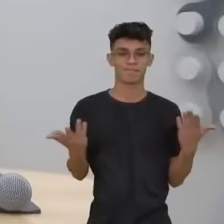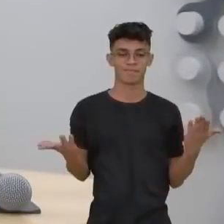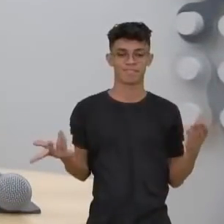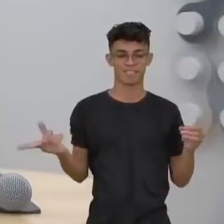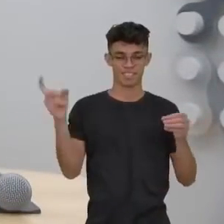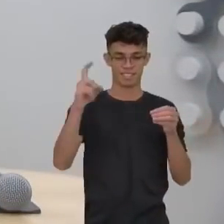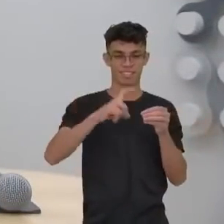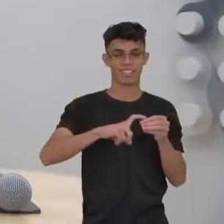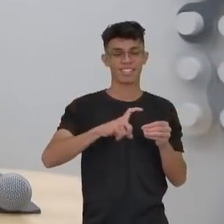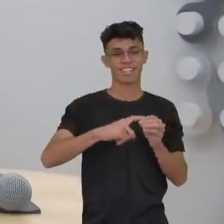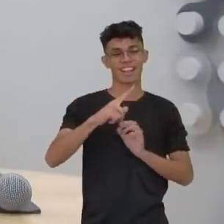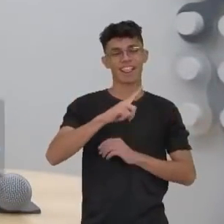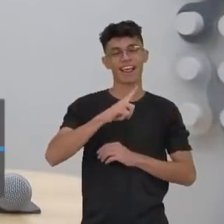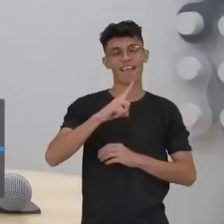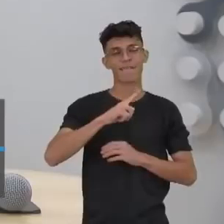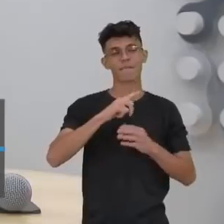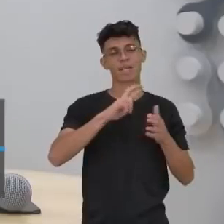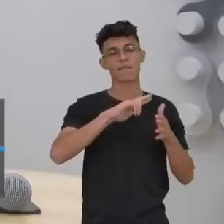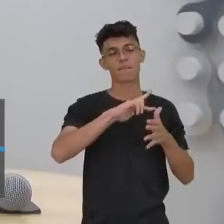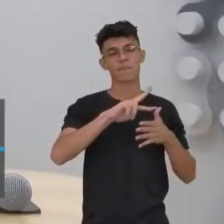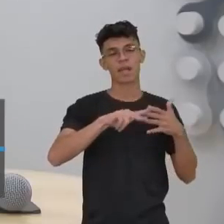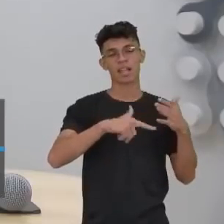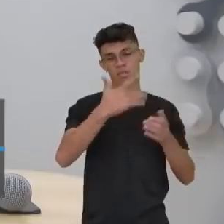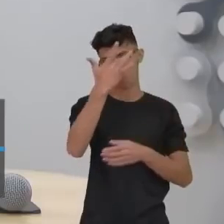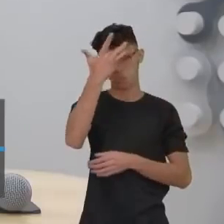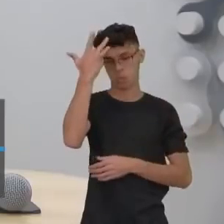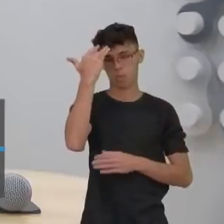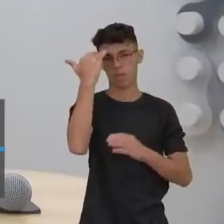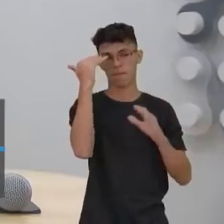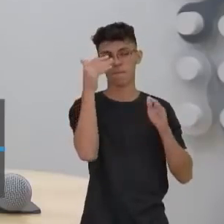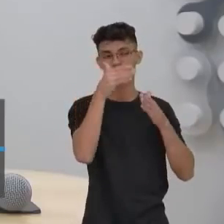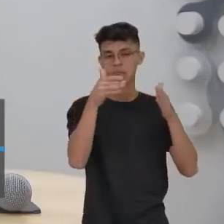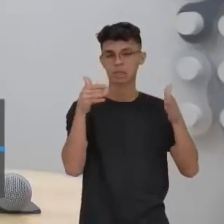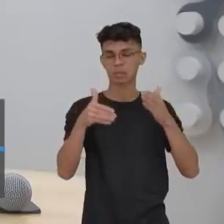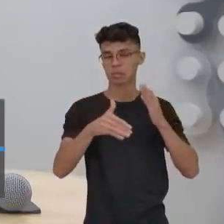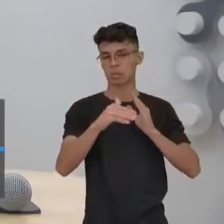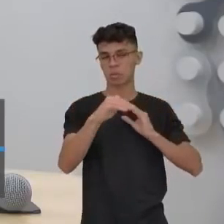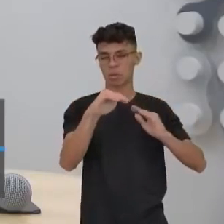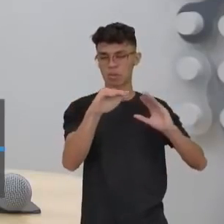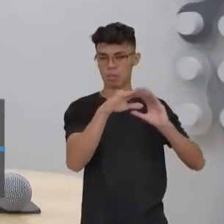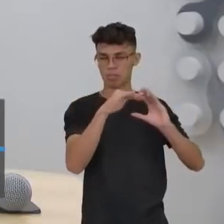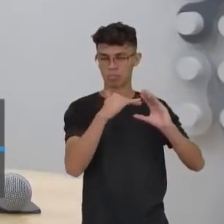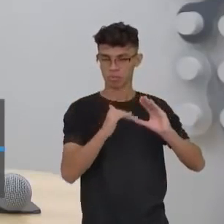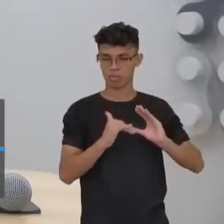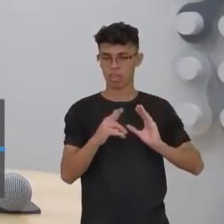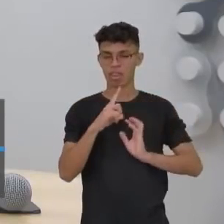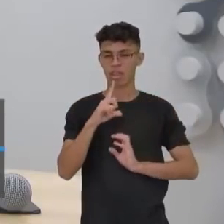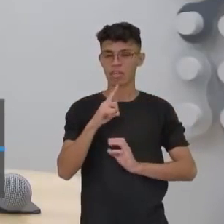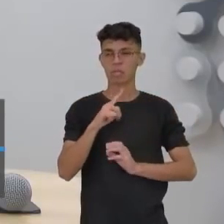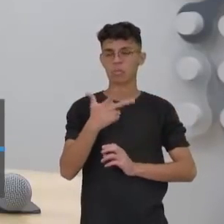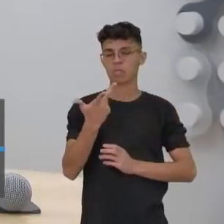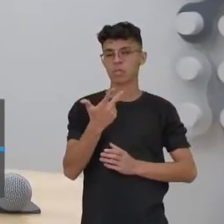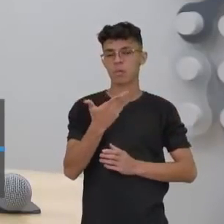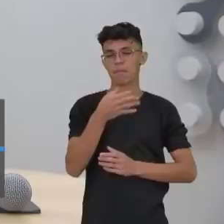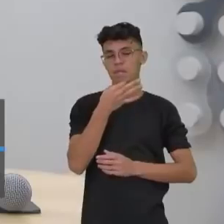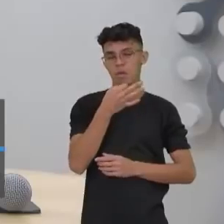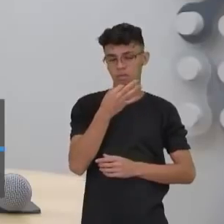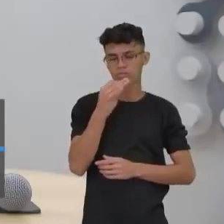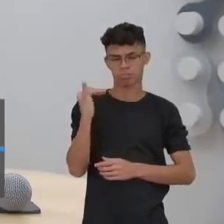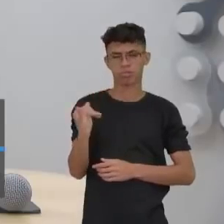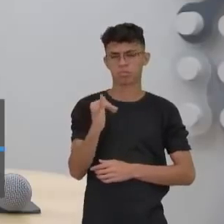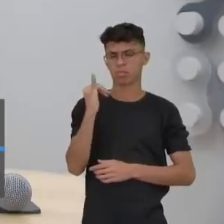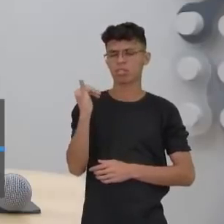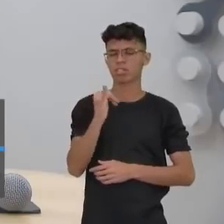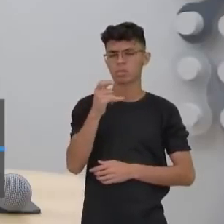Voltamos, muitas interações aqui no nosso chat, algumas definições bastante interessantes aí sobre o termo revolução, eu